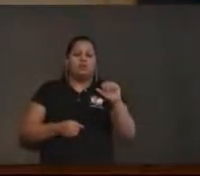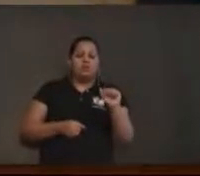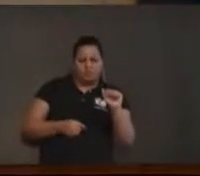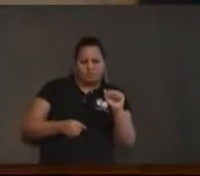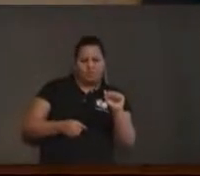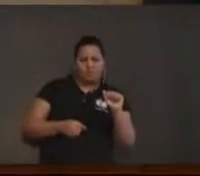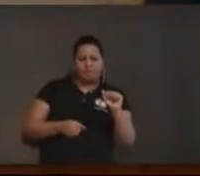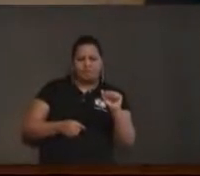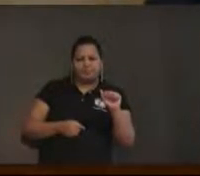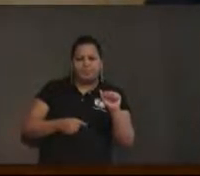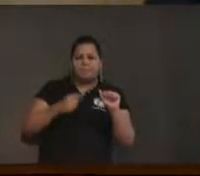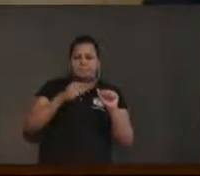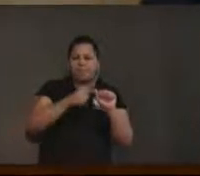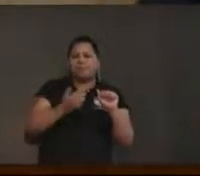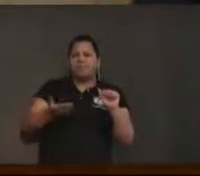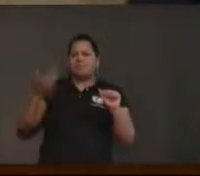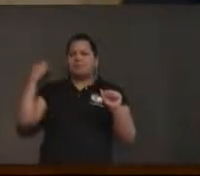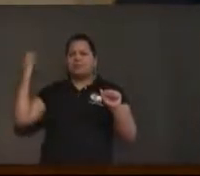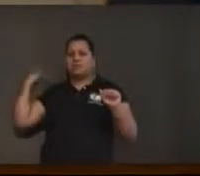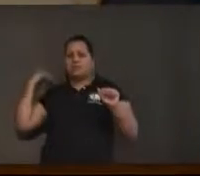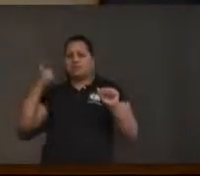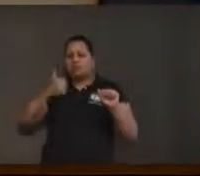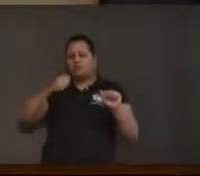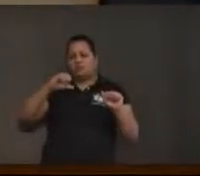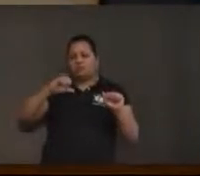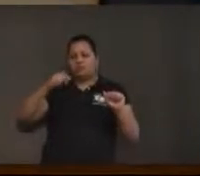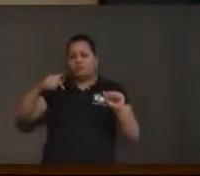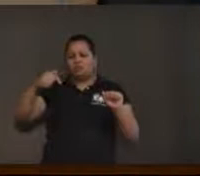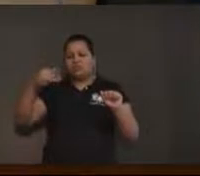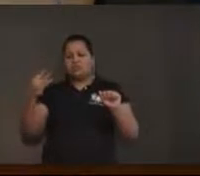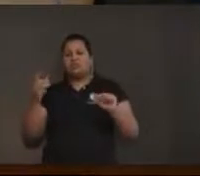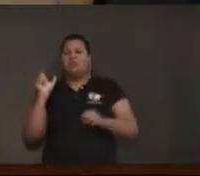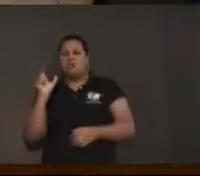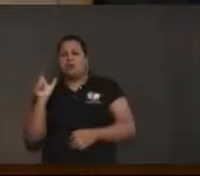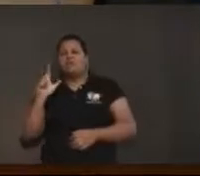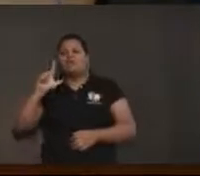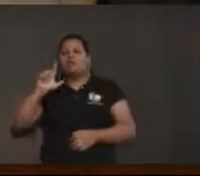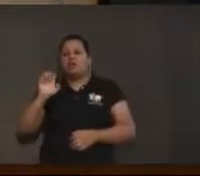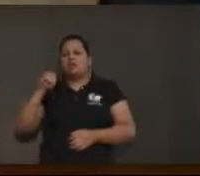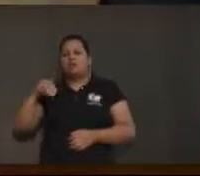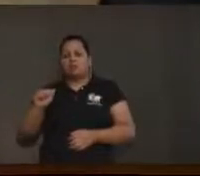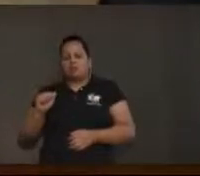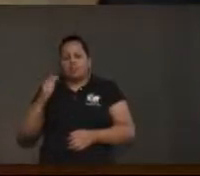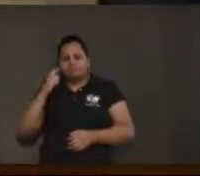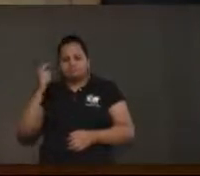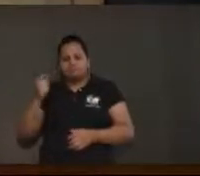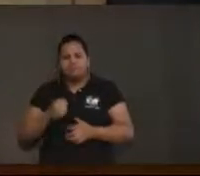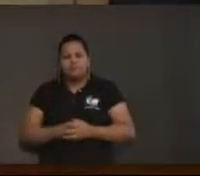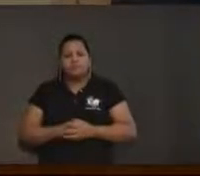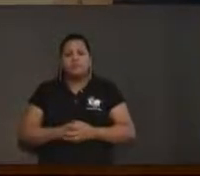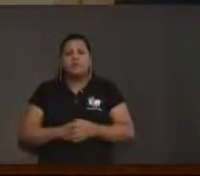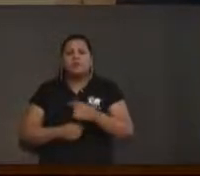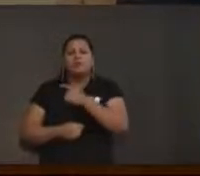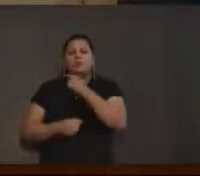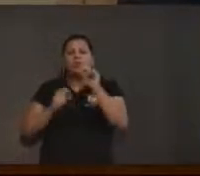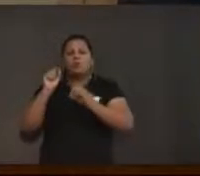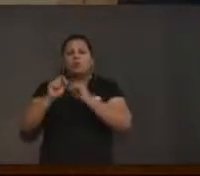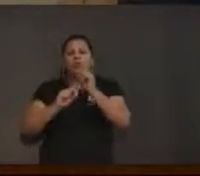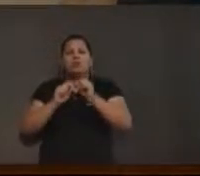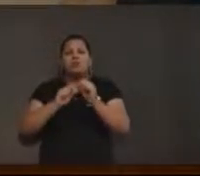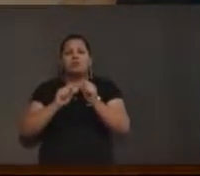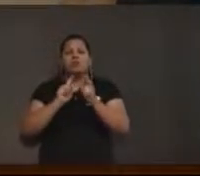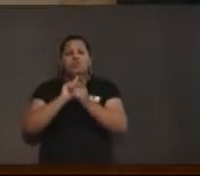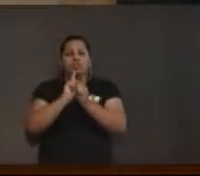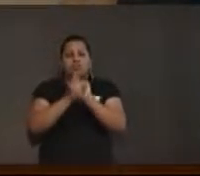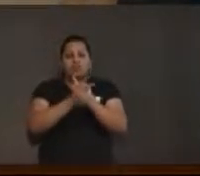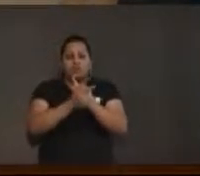73 eles chamaram de lema do passar montar o lema diz o seguinte aqui é o que eles falam da geometria essa coisa de subir